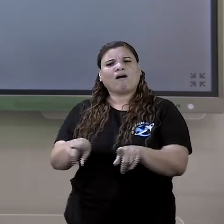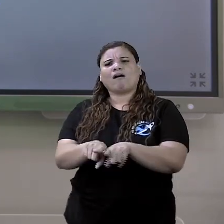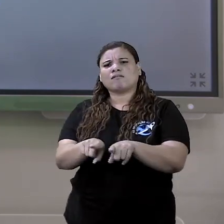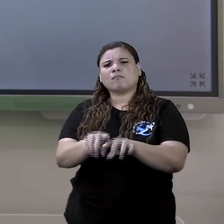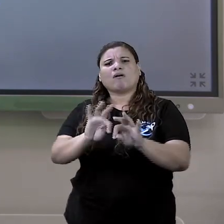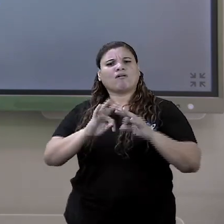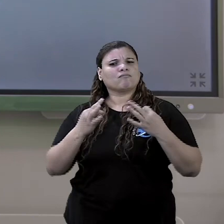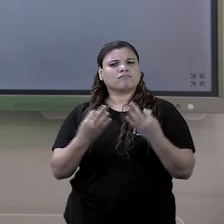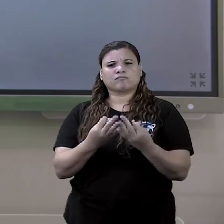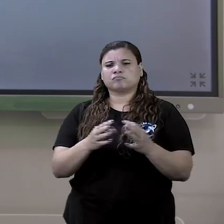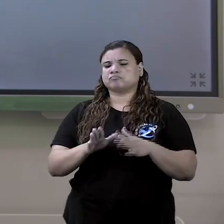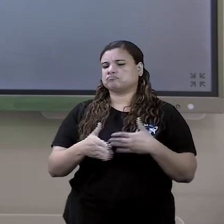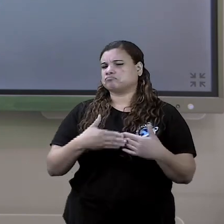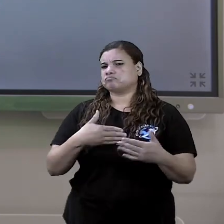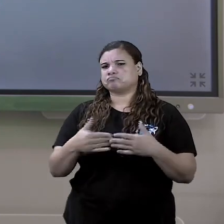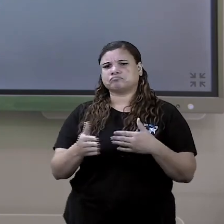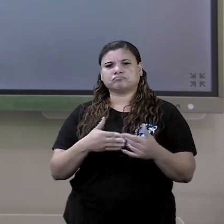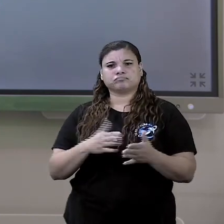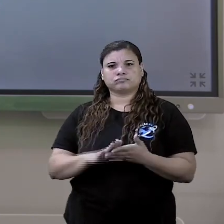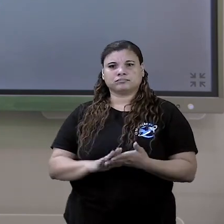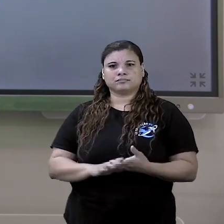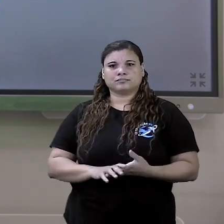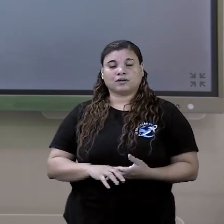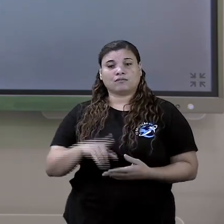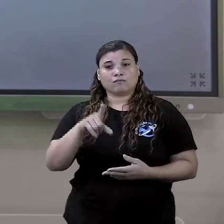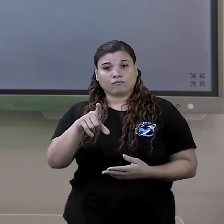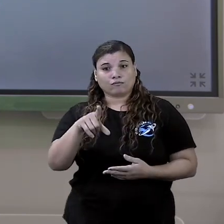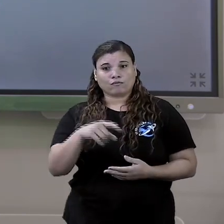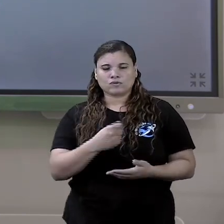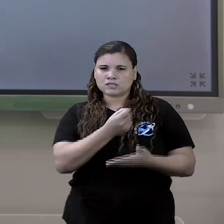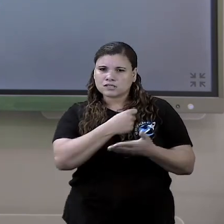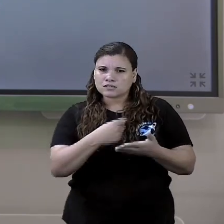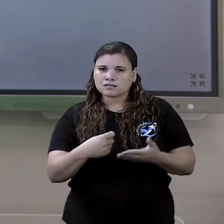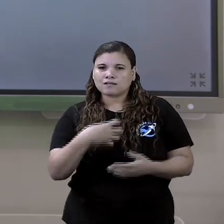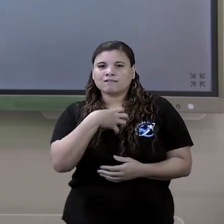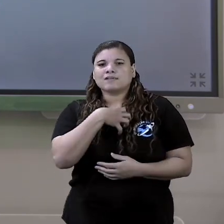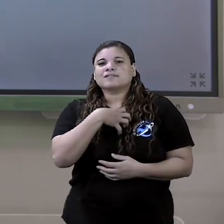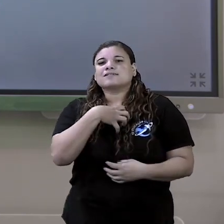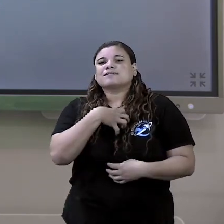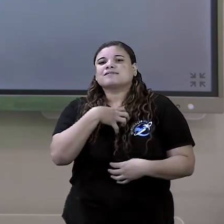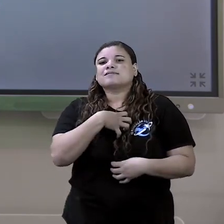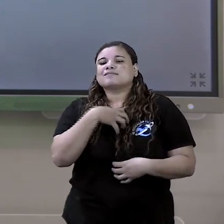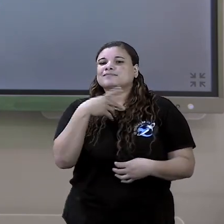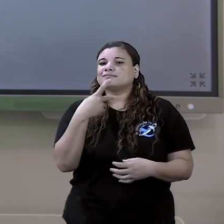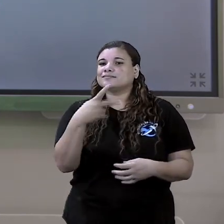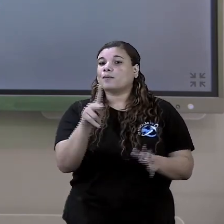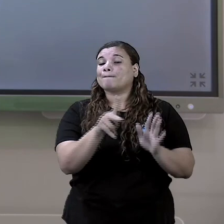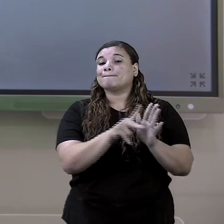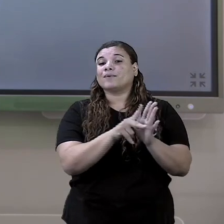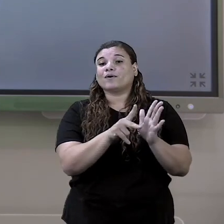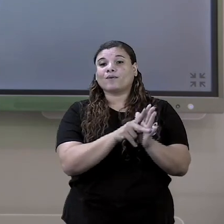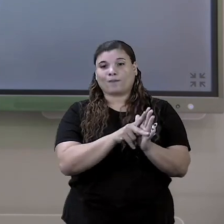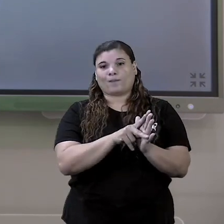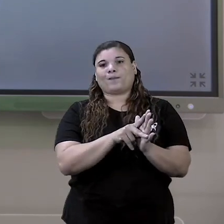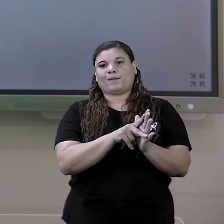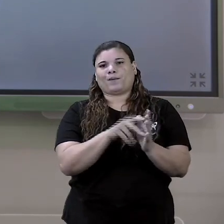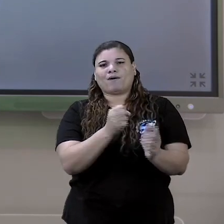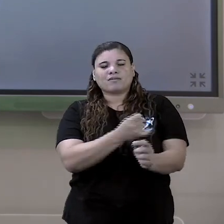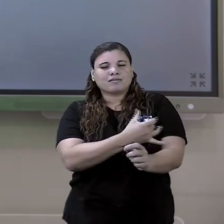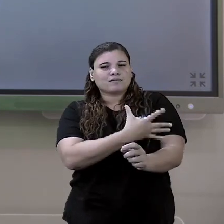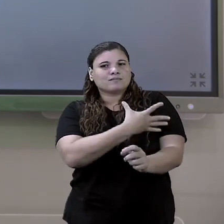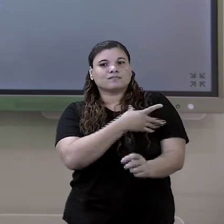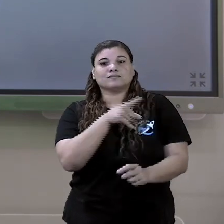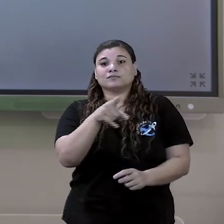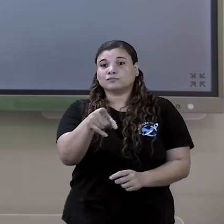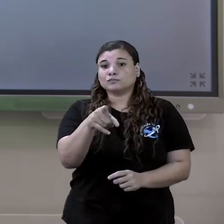manda a carta relatando o seu sentimento, o que você está sentindo neste momento. Lembrando que ainda temos as atividades